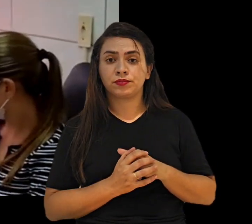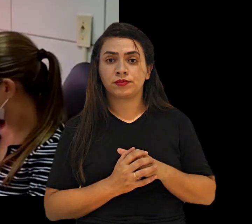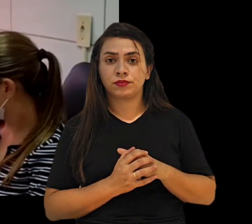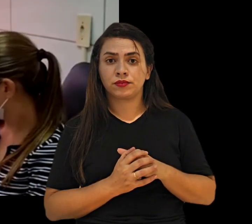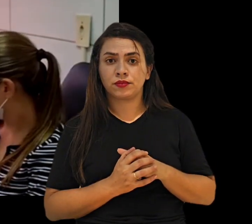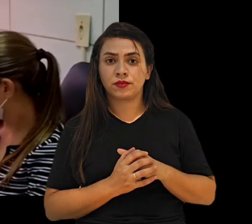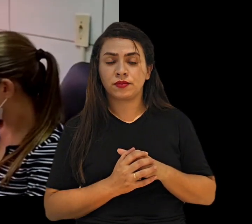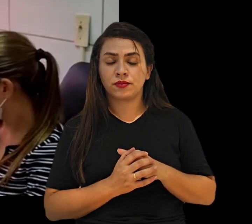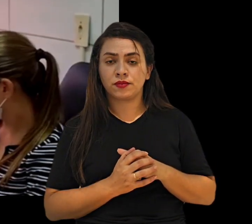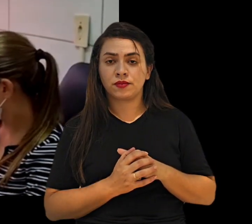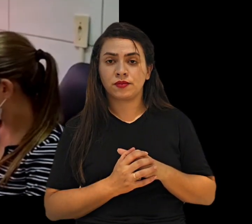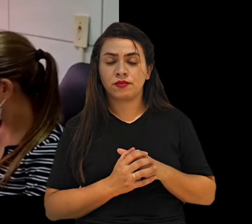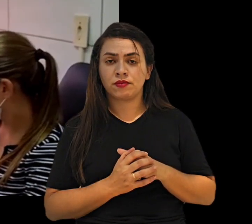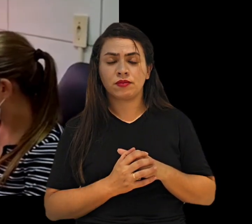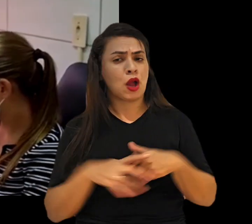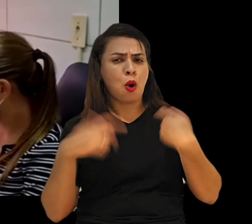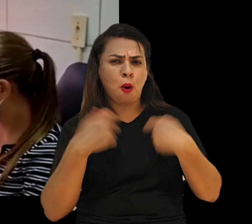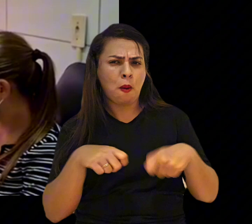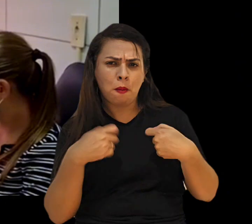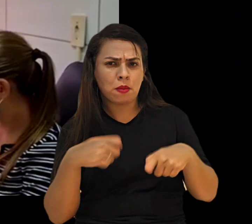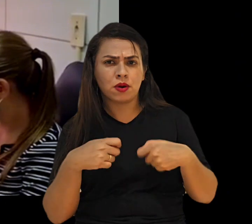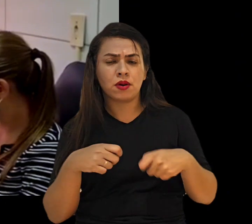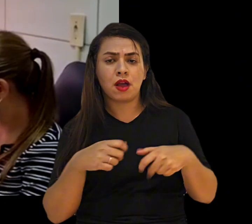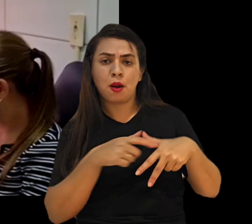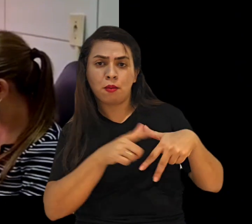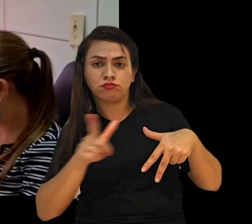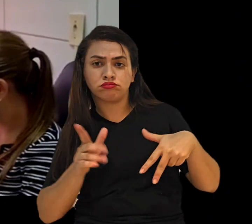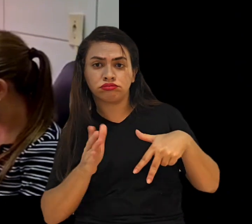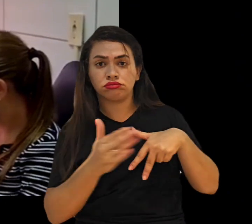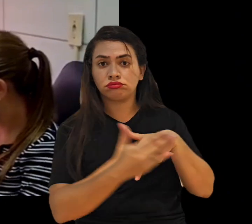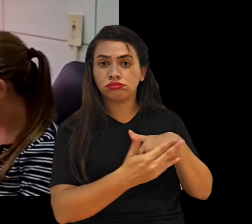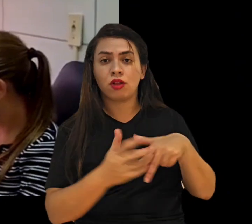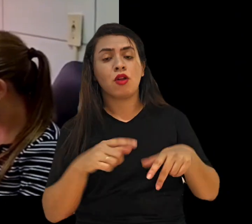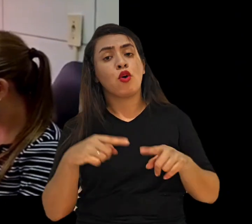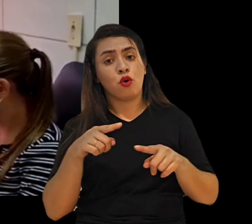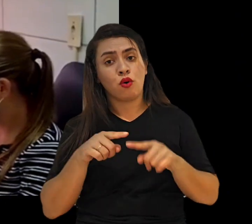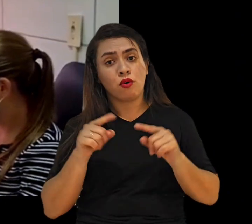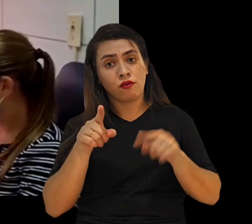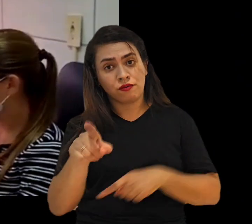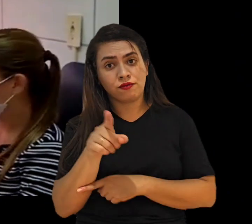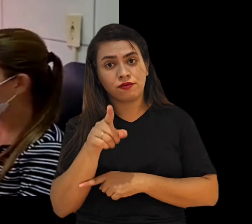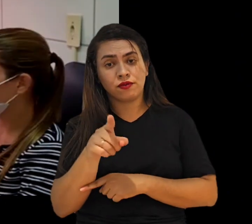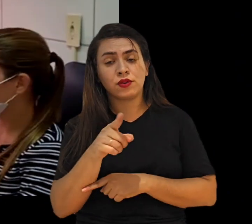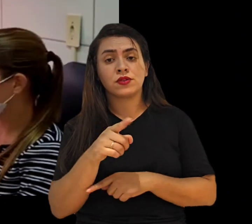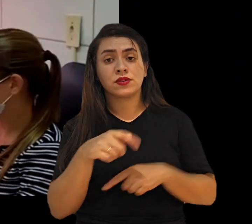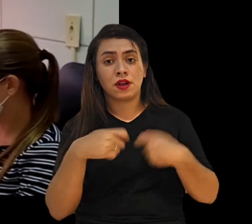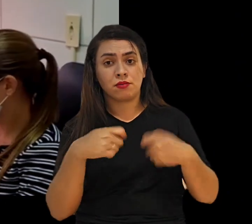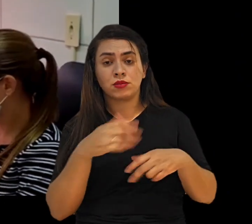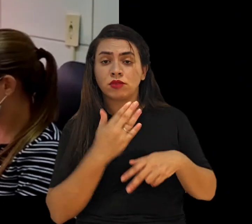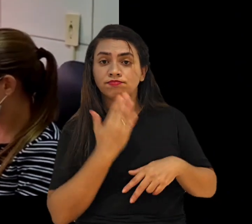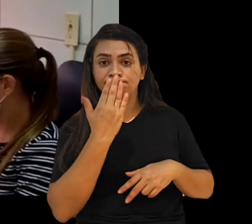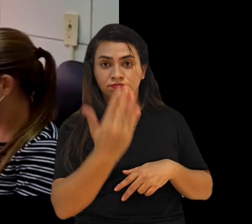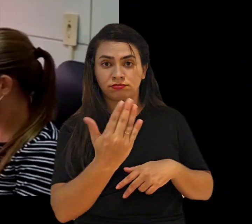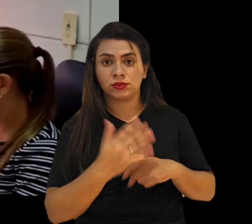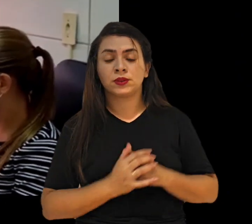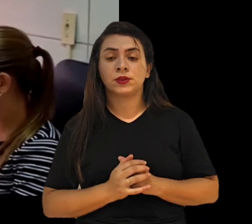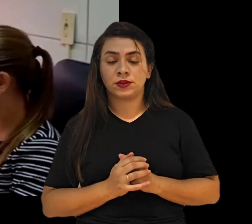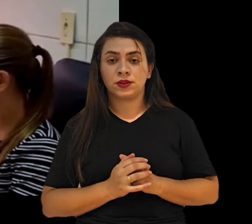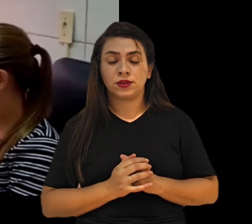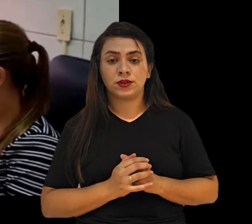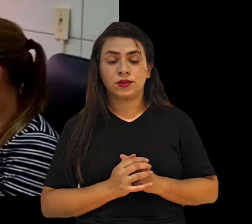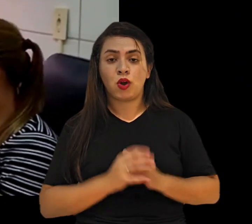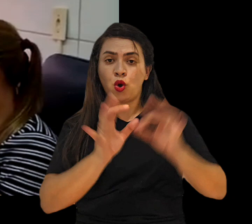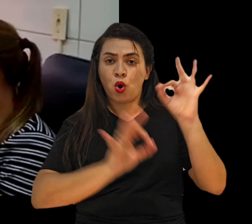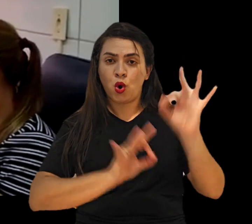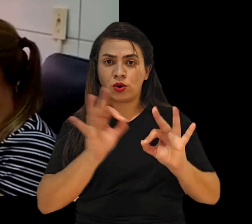O paciente ele pode ficar numa posição contanto que ele não mexa o braço. Mas a sua posição ela tem que ficar de uma maneira que eu fique